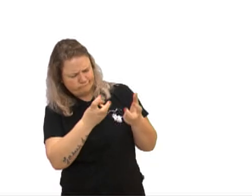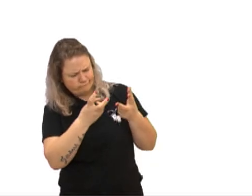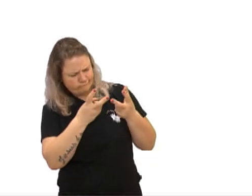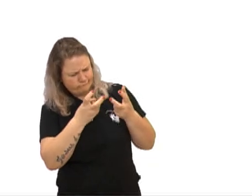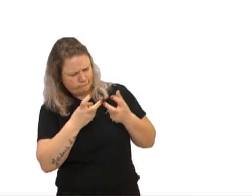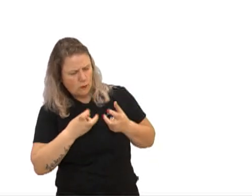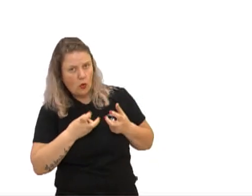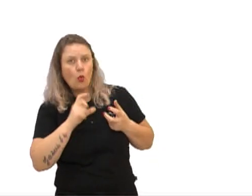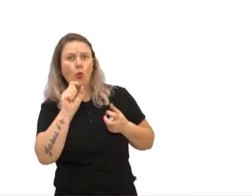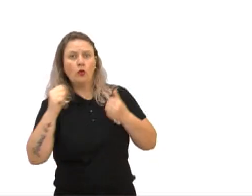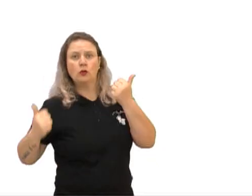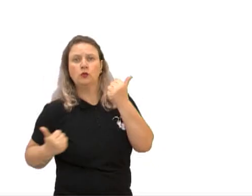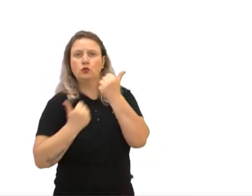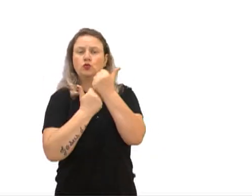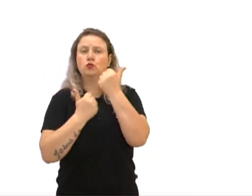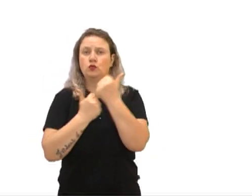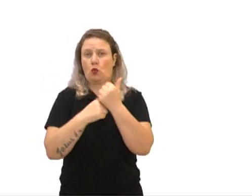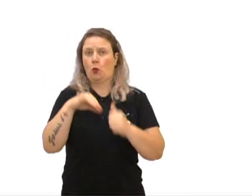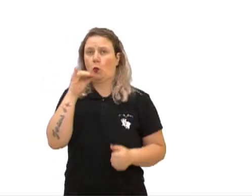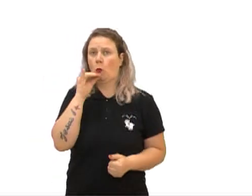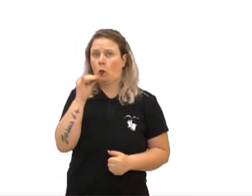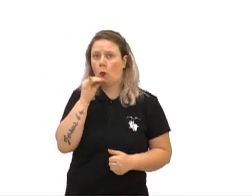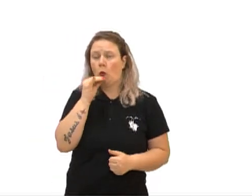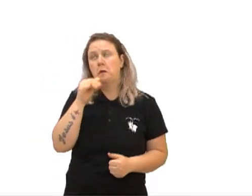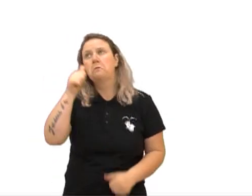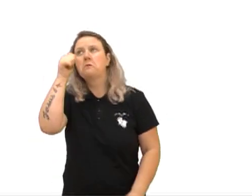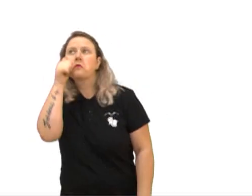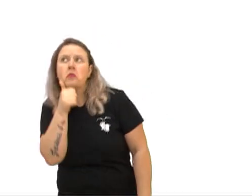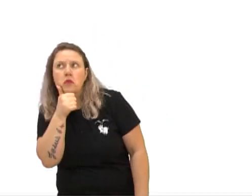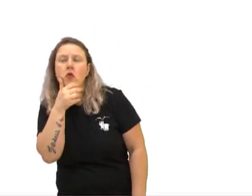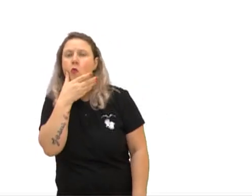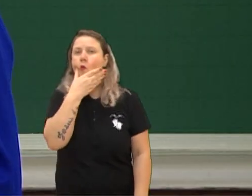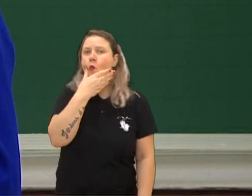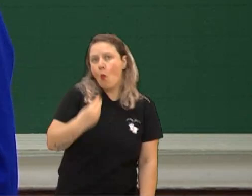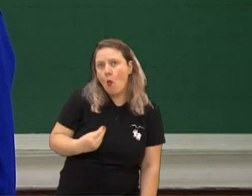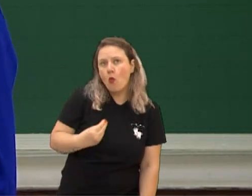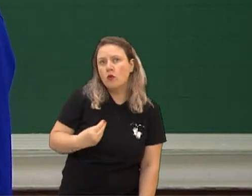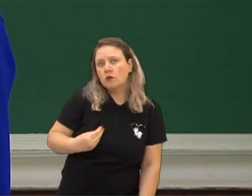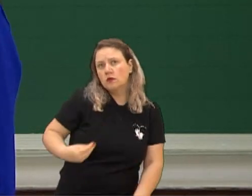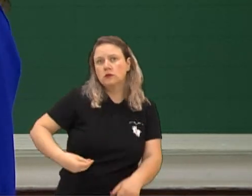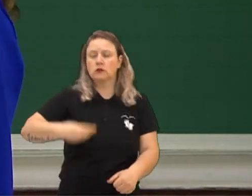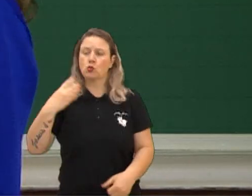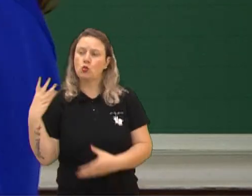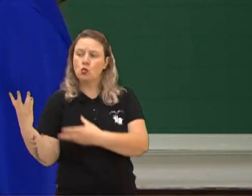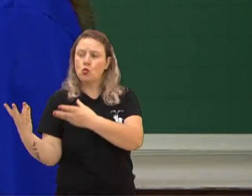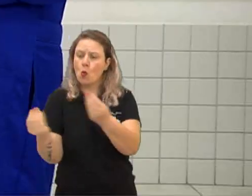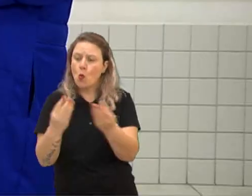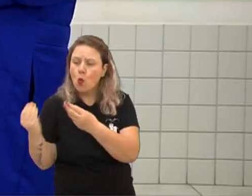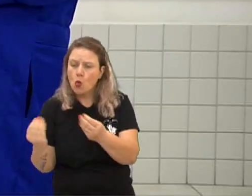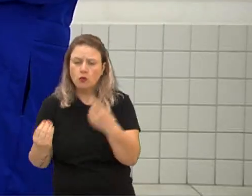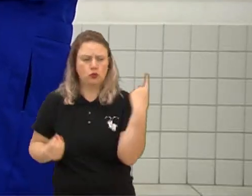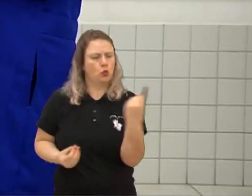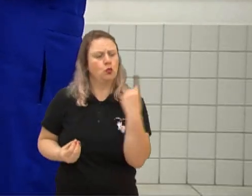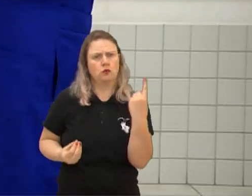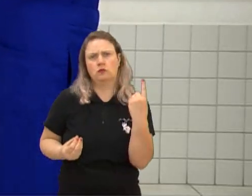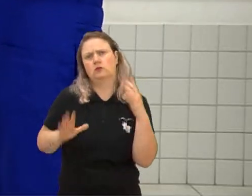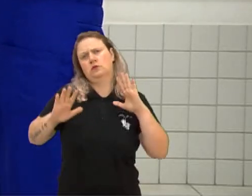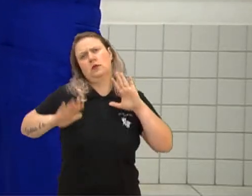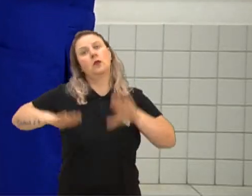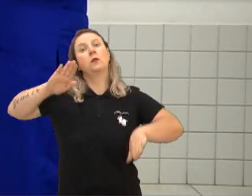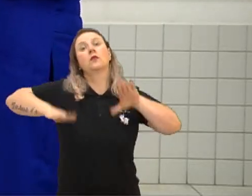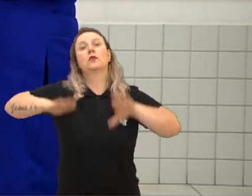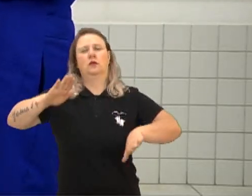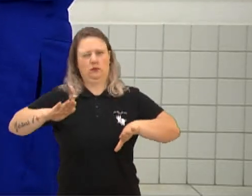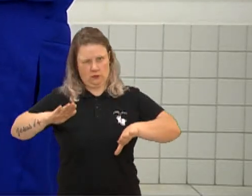que está substituindo, né? Por exemplo, se é masculino, se é feminino, se é singular, se é plural, né, professora Rosa? Isso mesmo. E